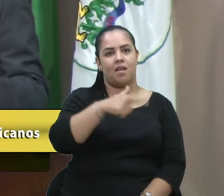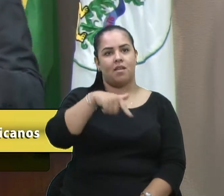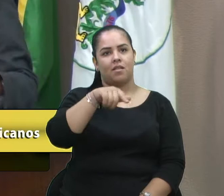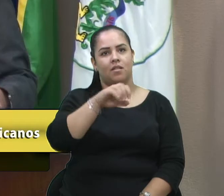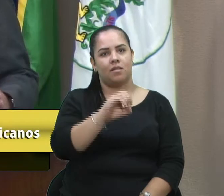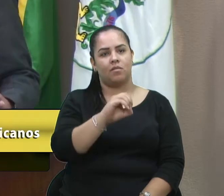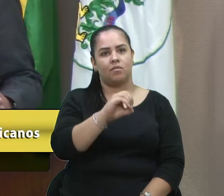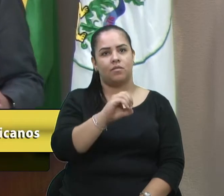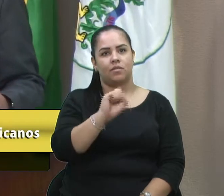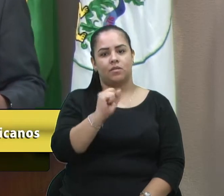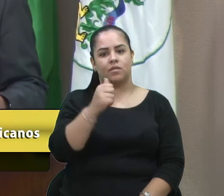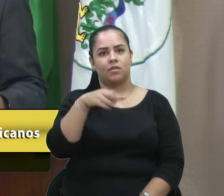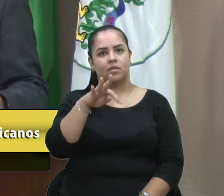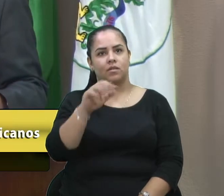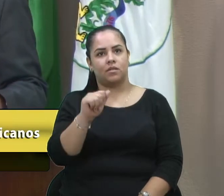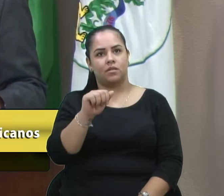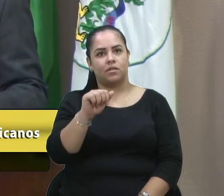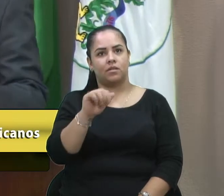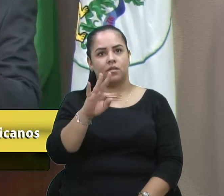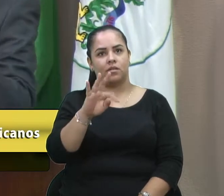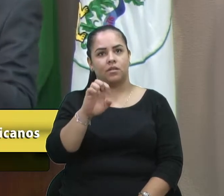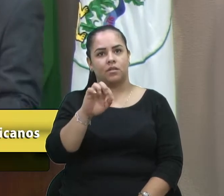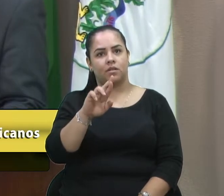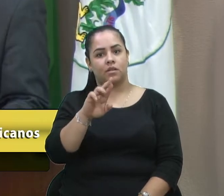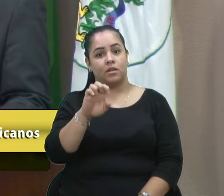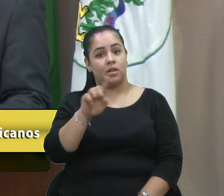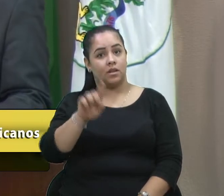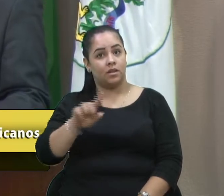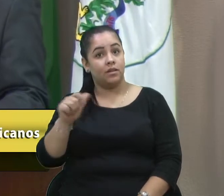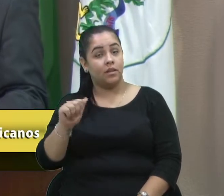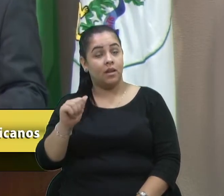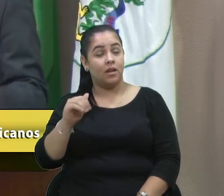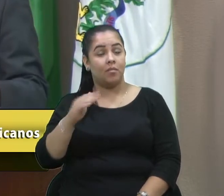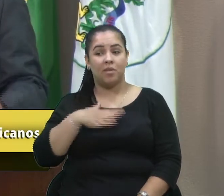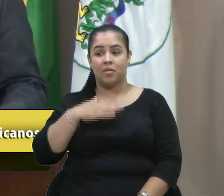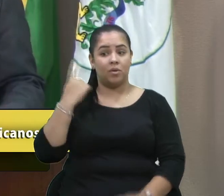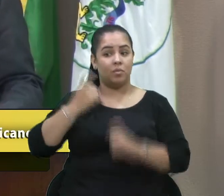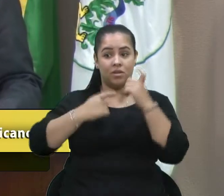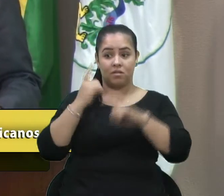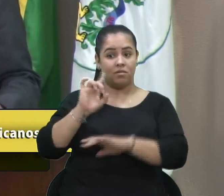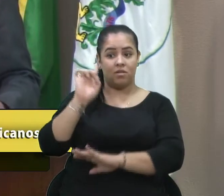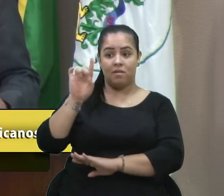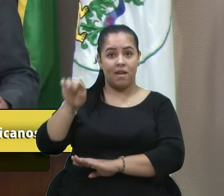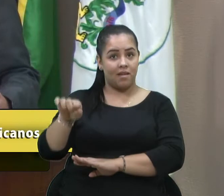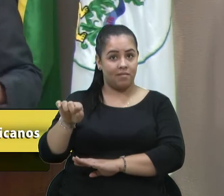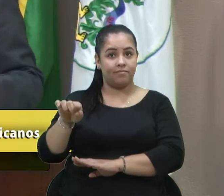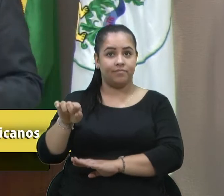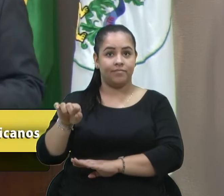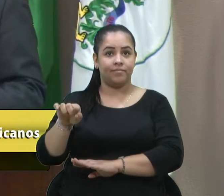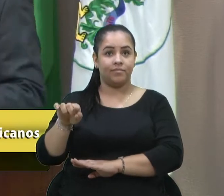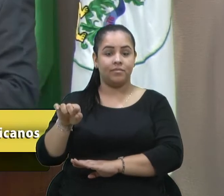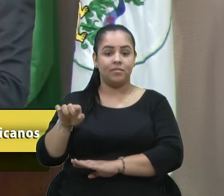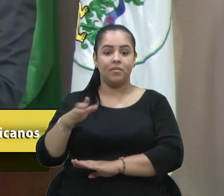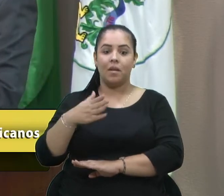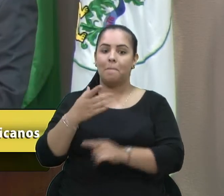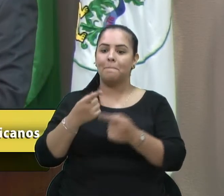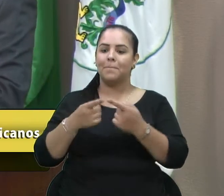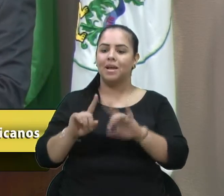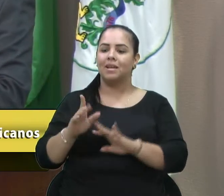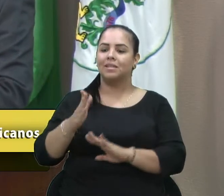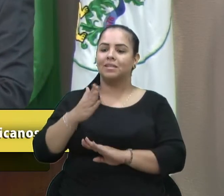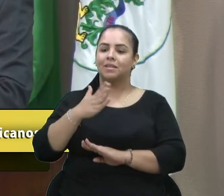não é esta. A minha maior preocupação é de que a Visat